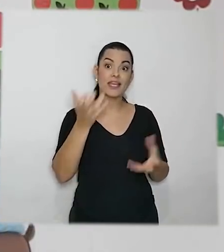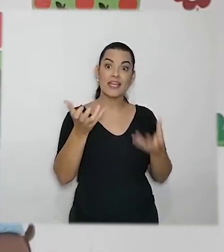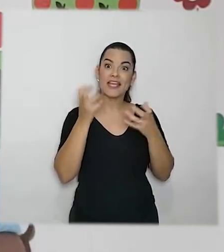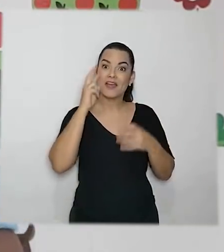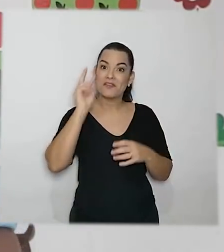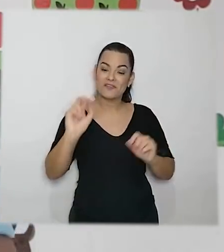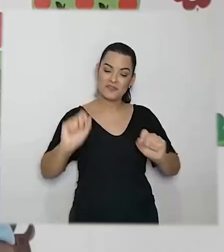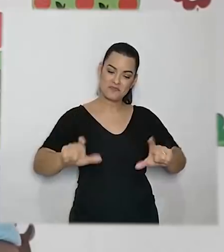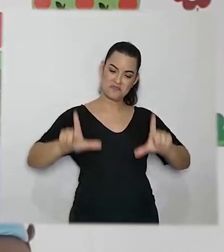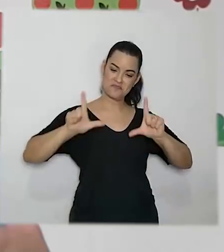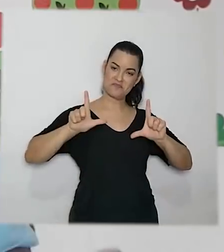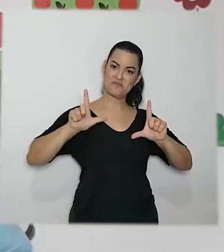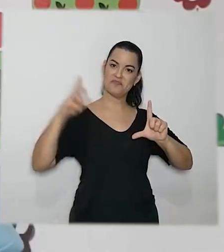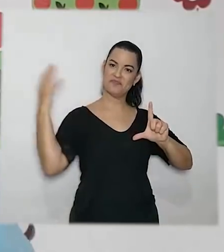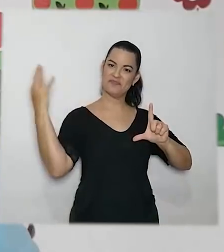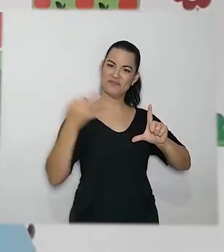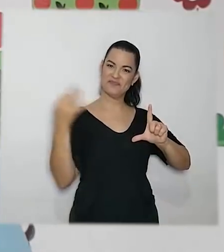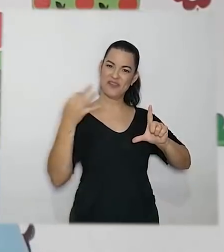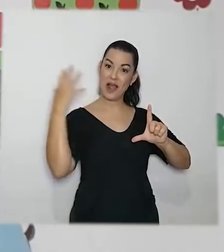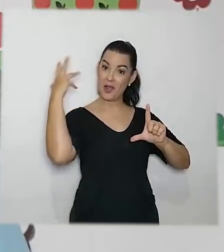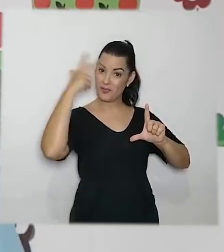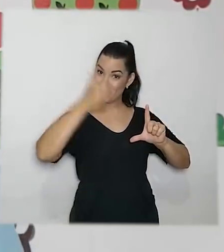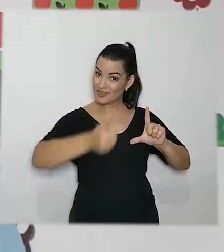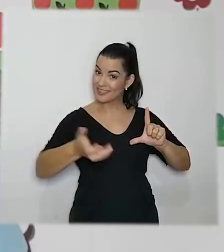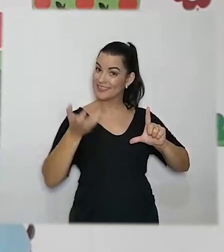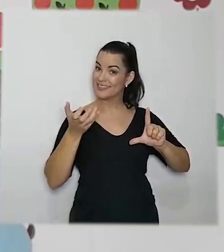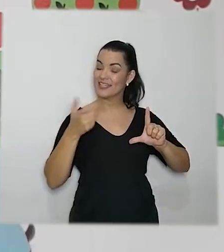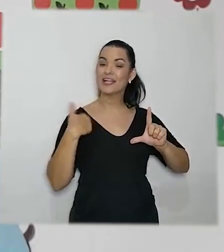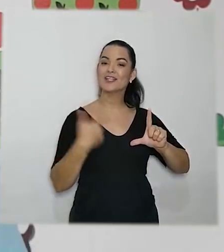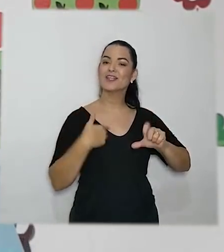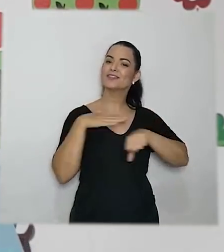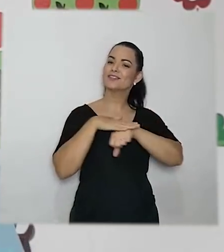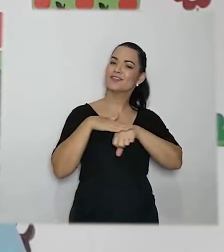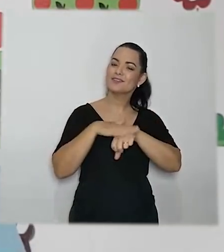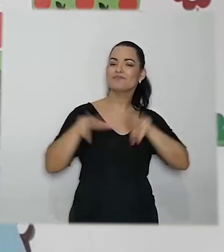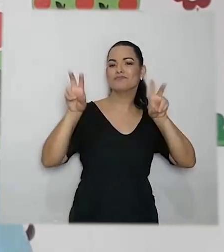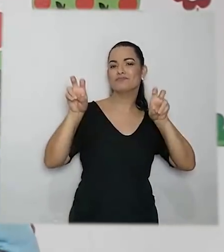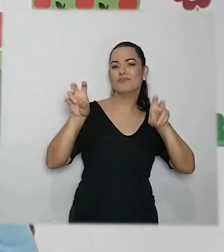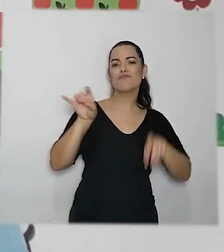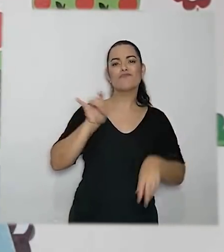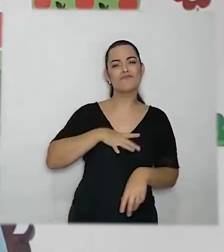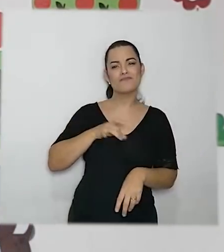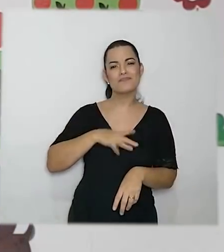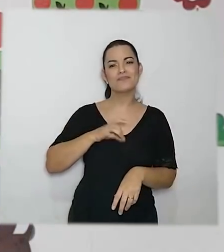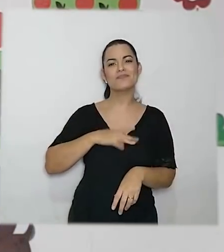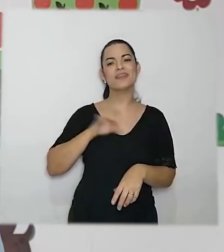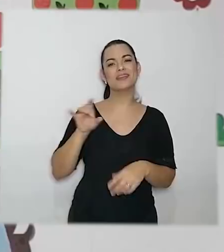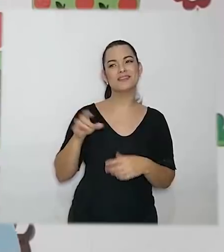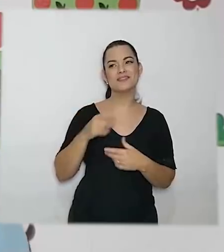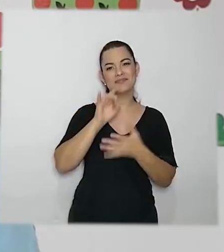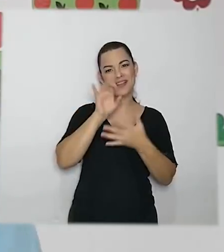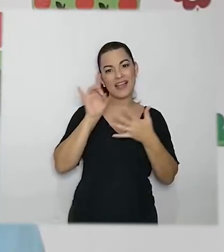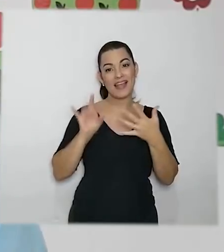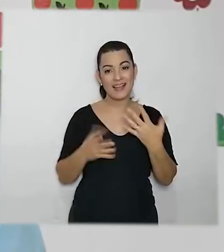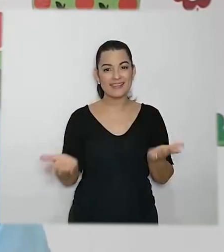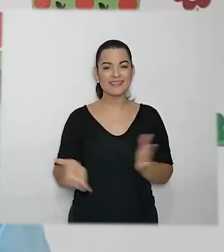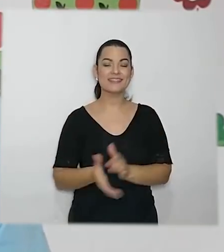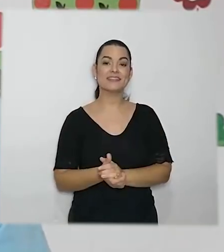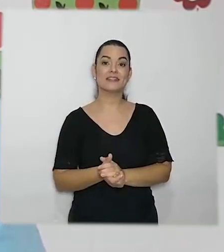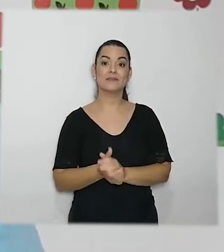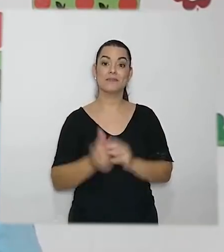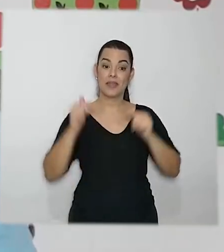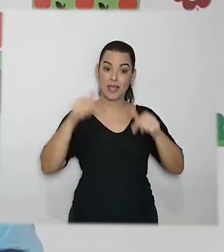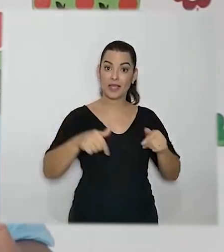bem bacana aí para conversarmos um pouquinho a respeito dos nossos medos. Nós vamos descobrir aqui ao longo